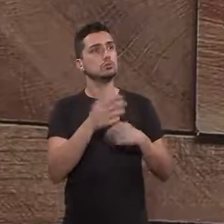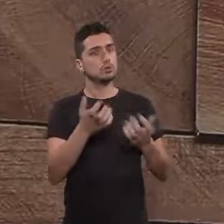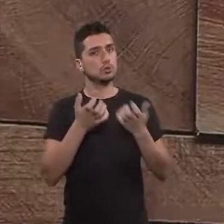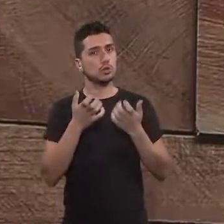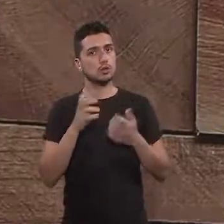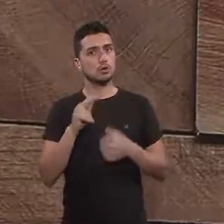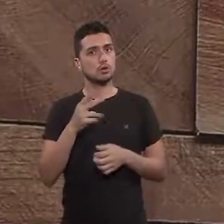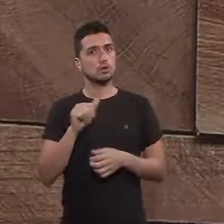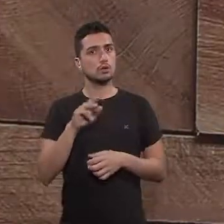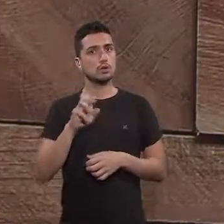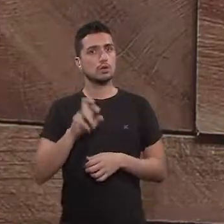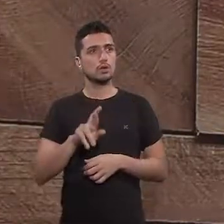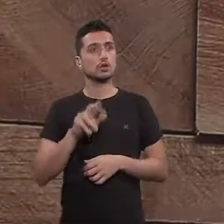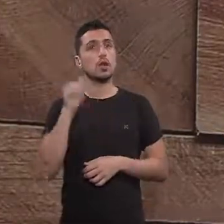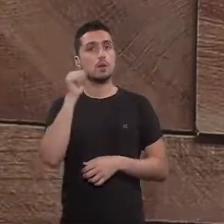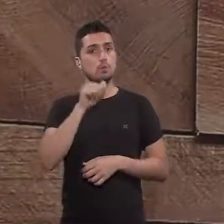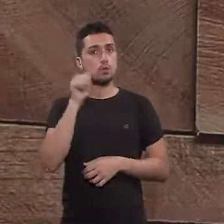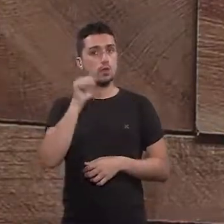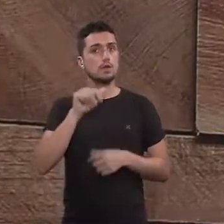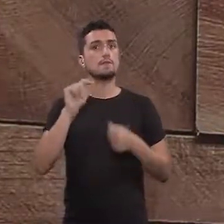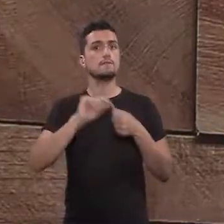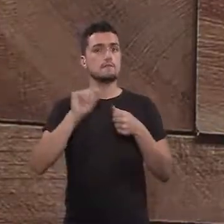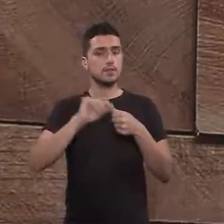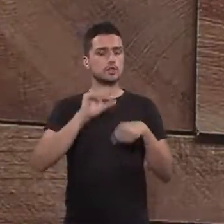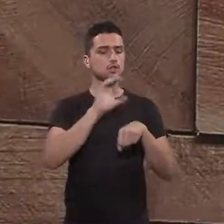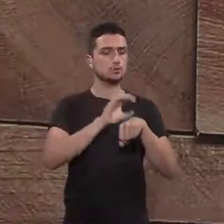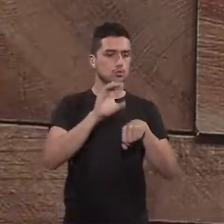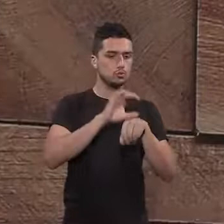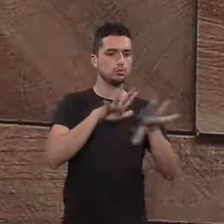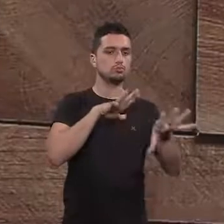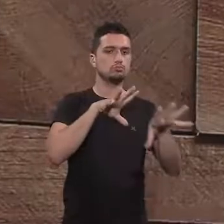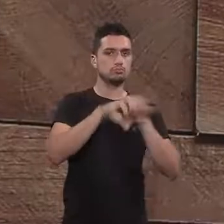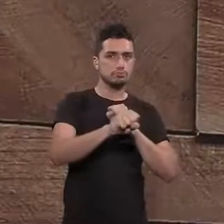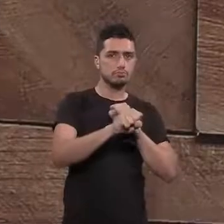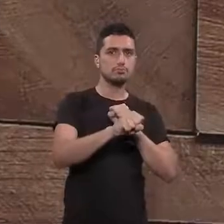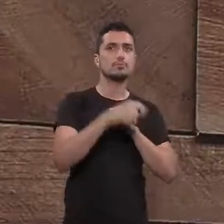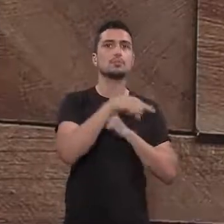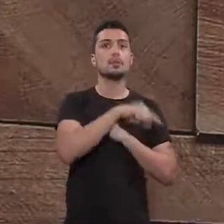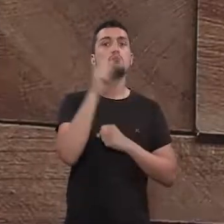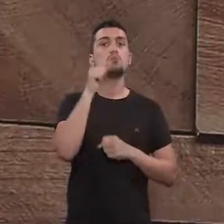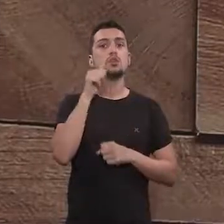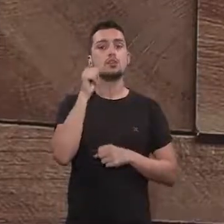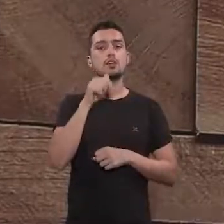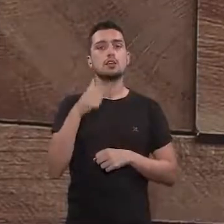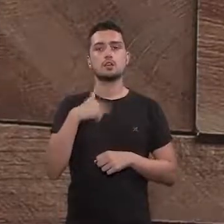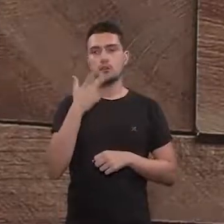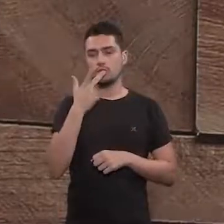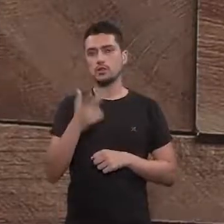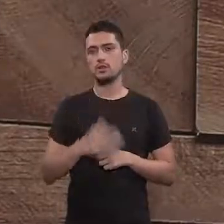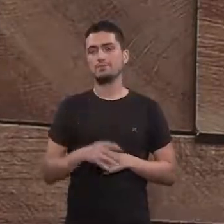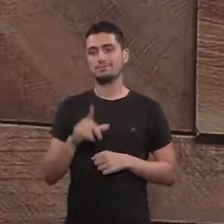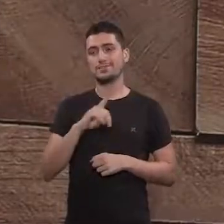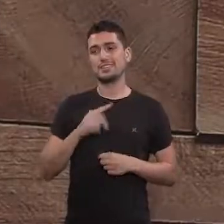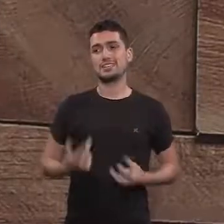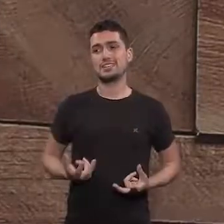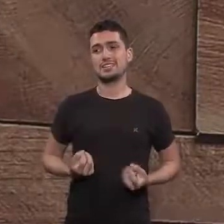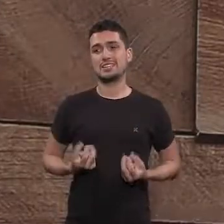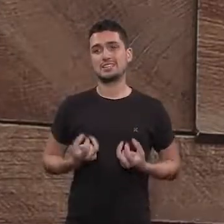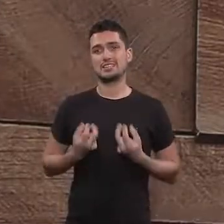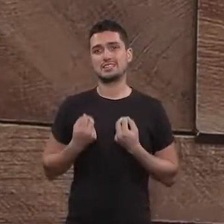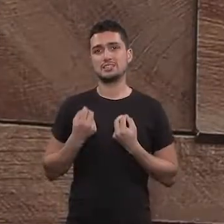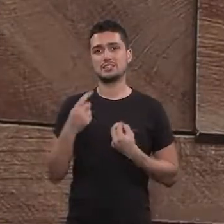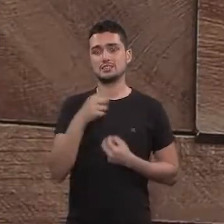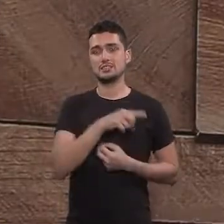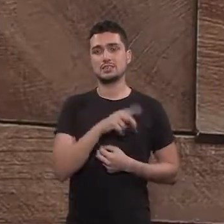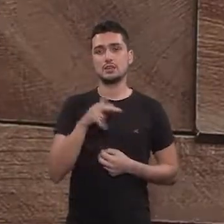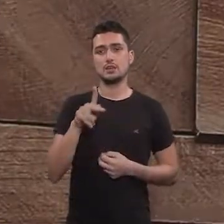aqui. Não só ela se transformou, fez um curso de reiki, como certa vez eu disse, tem aquele paciente com câncer lá,